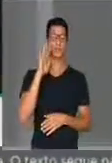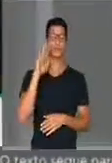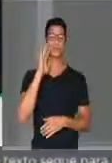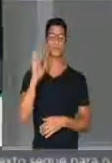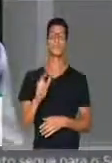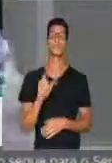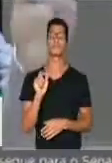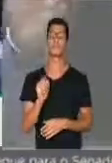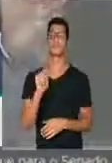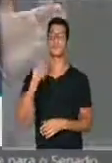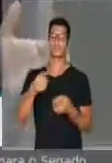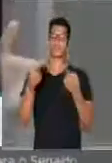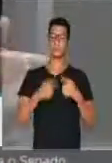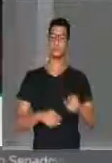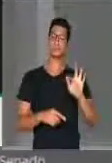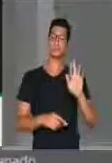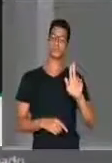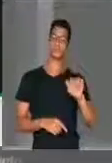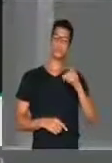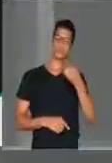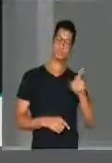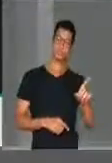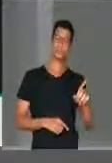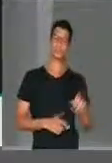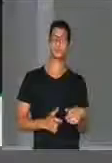Imagine, quem é contra o fundão